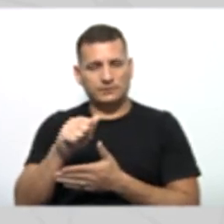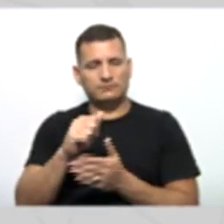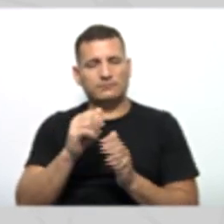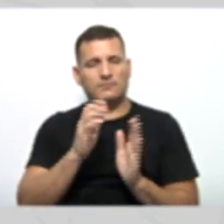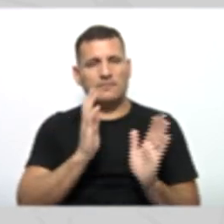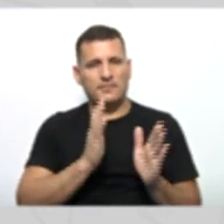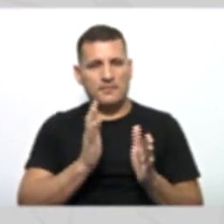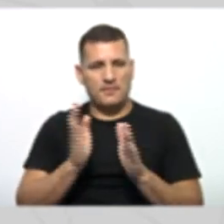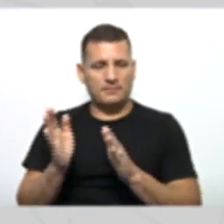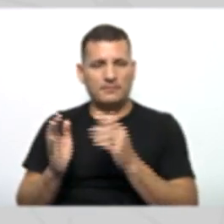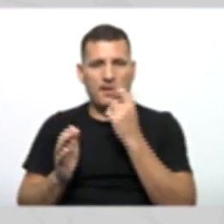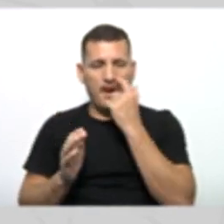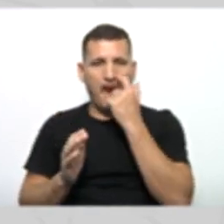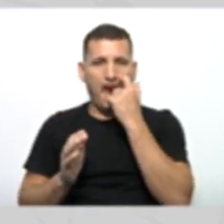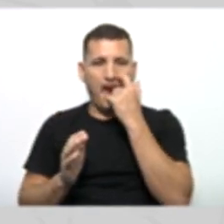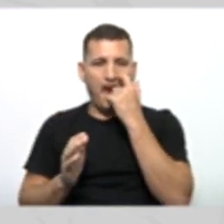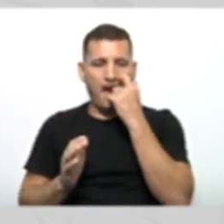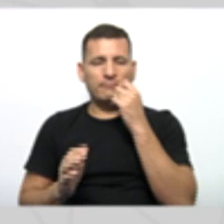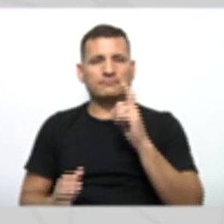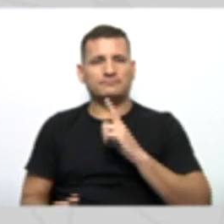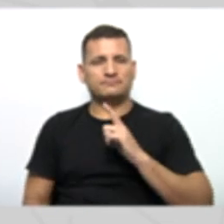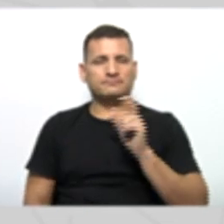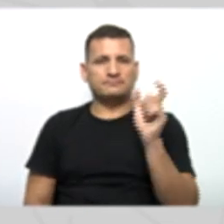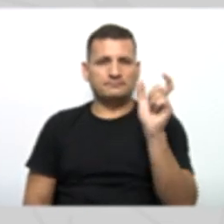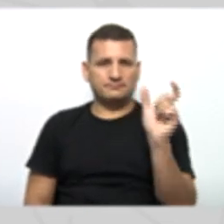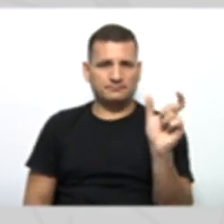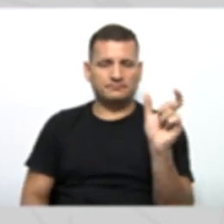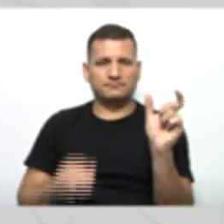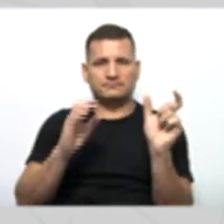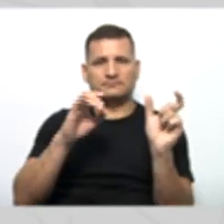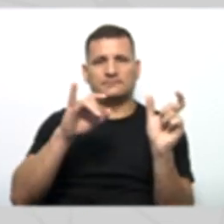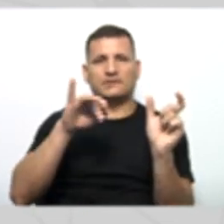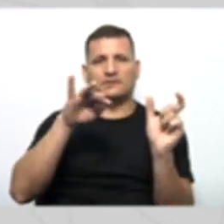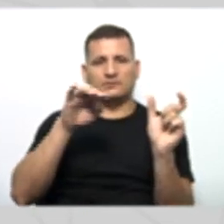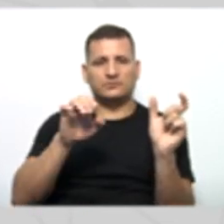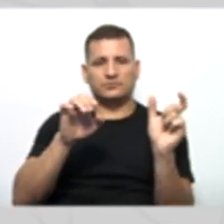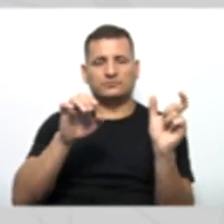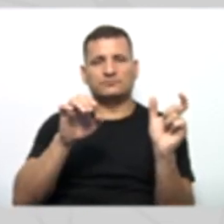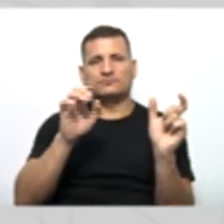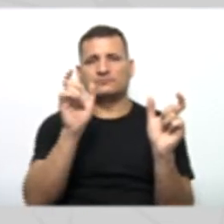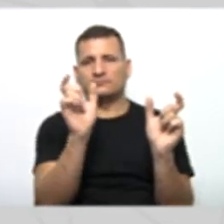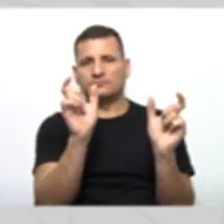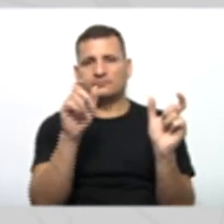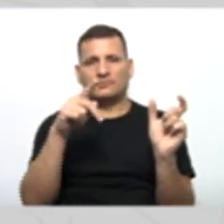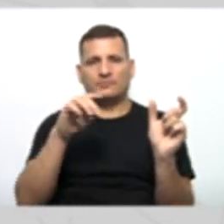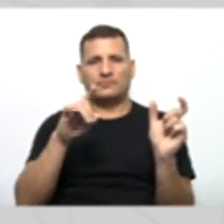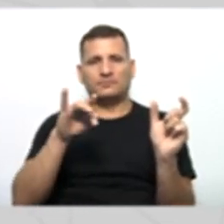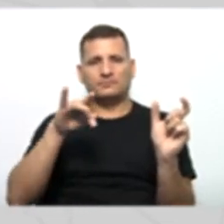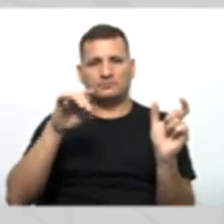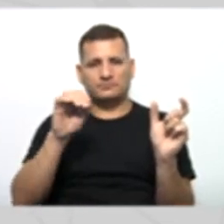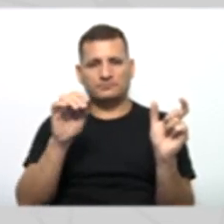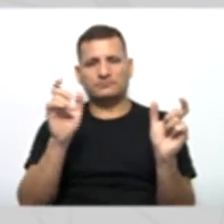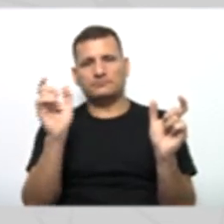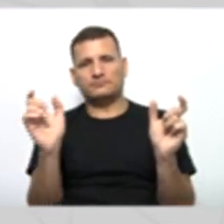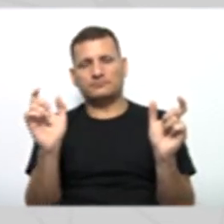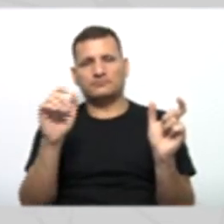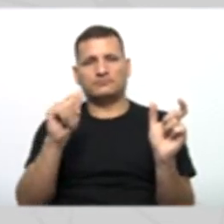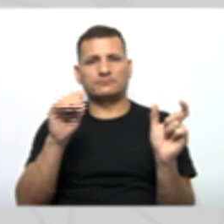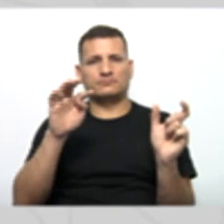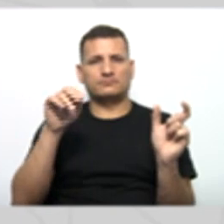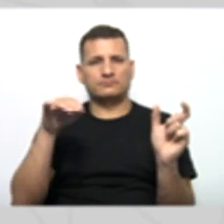ó, o cliente, o pedido e o atendente. Veja bem aqui, ó.